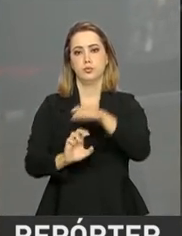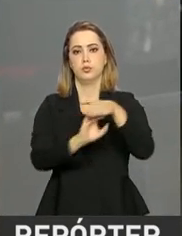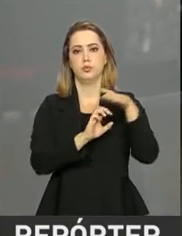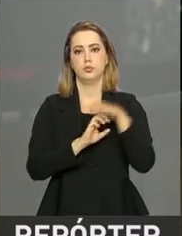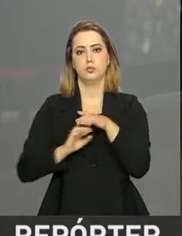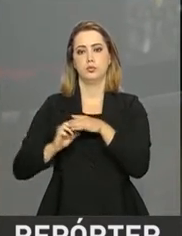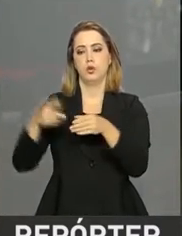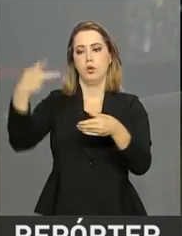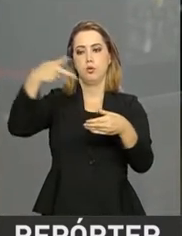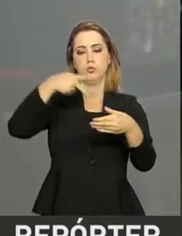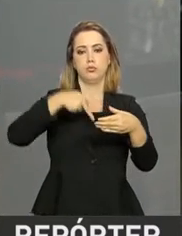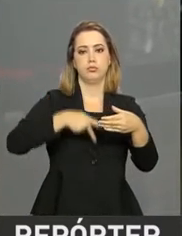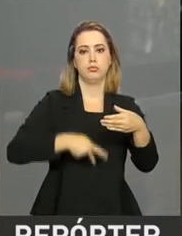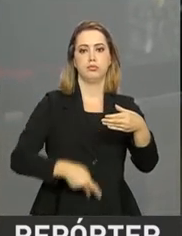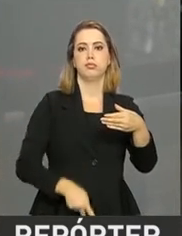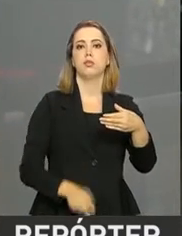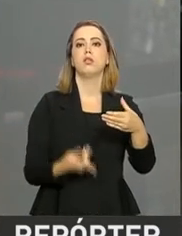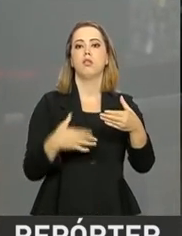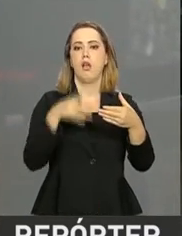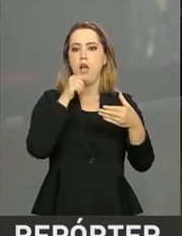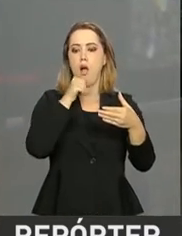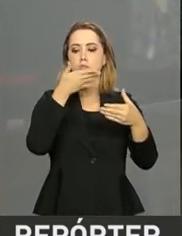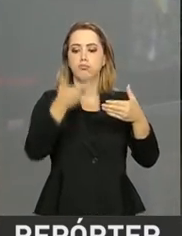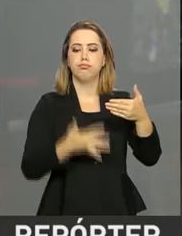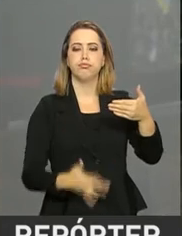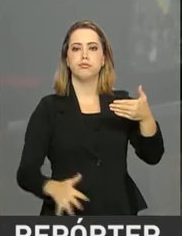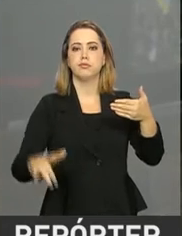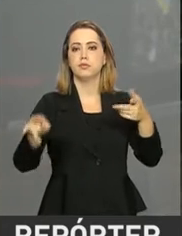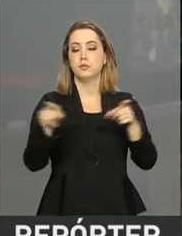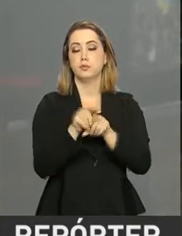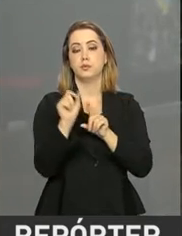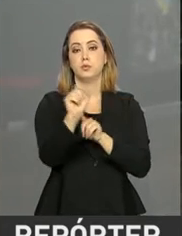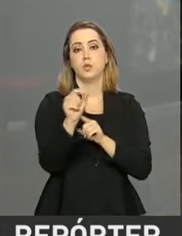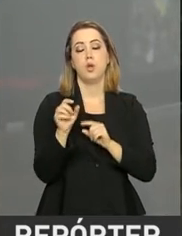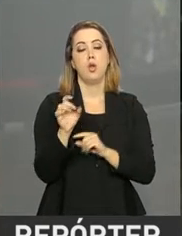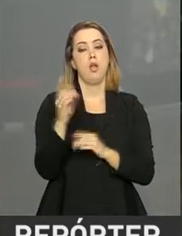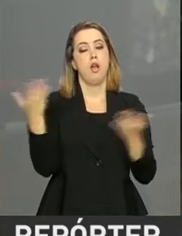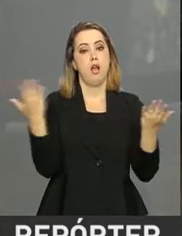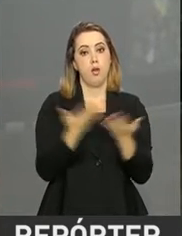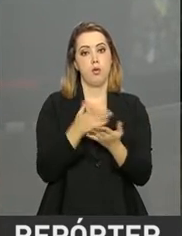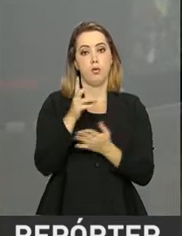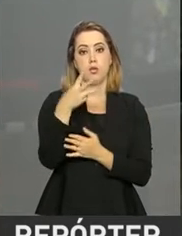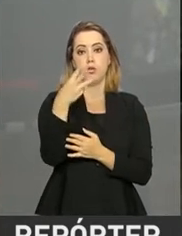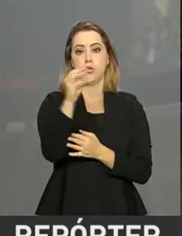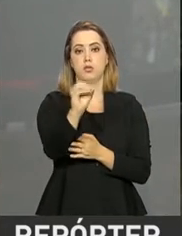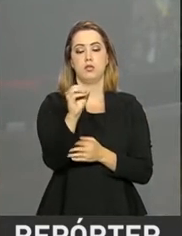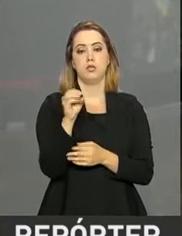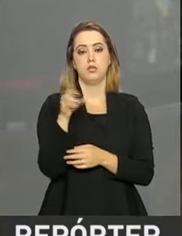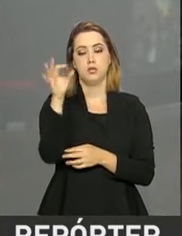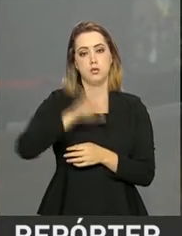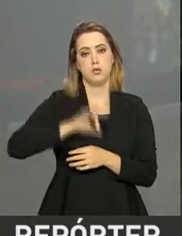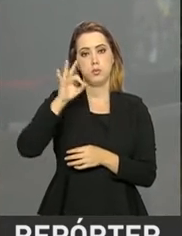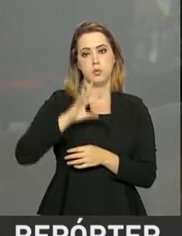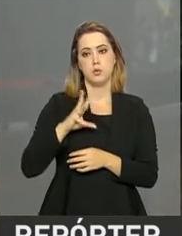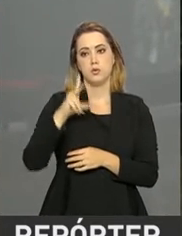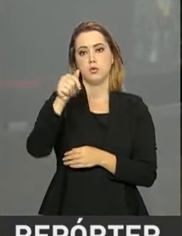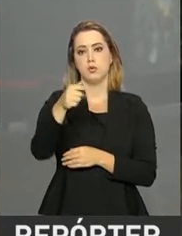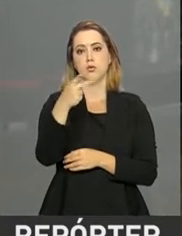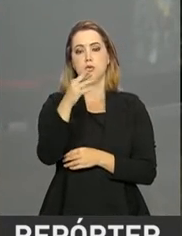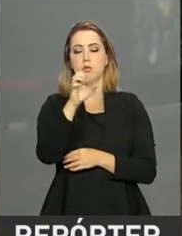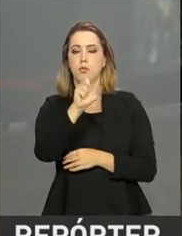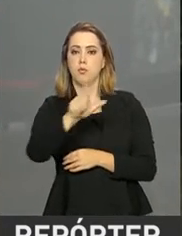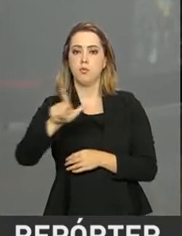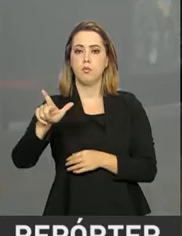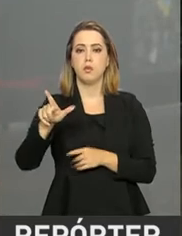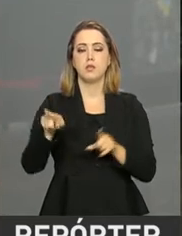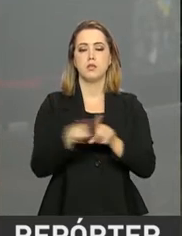em águas profundas atualmente a estatal deve ter a participação de no mínimo 30% em todos os blocos licitados e